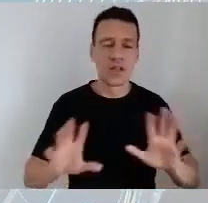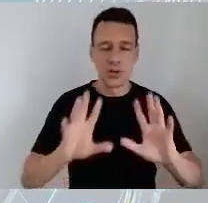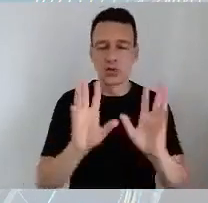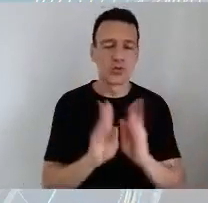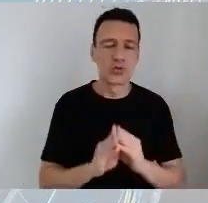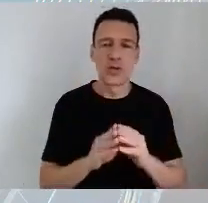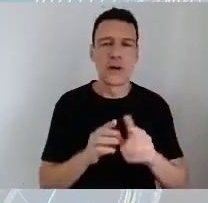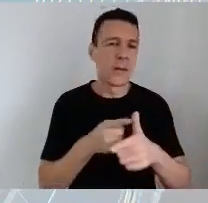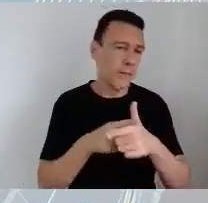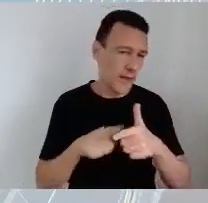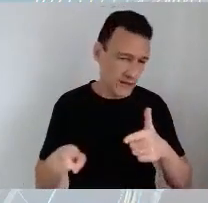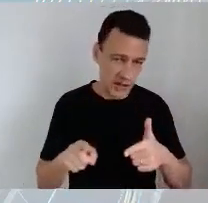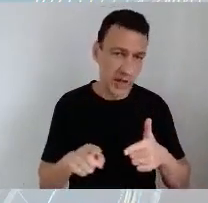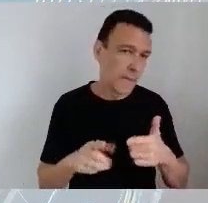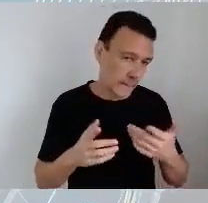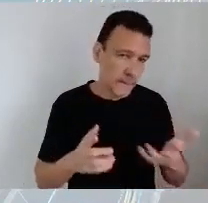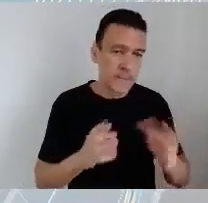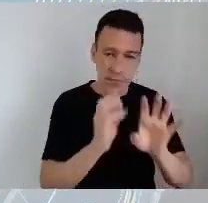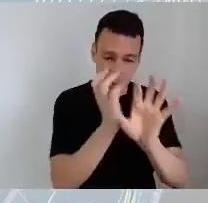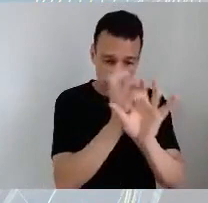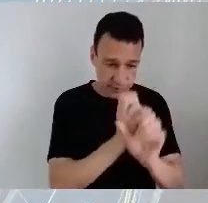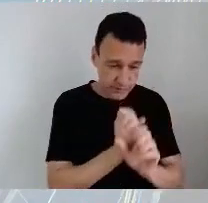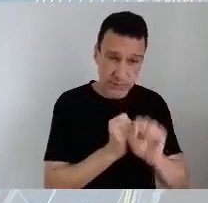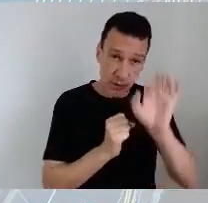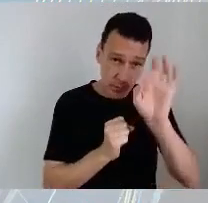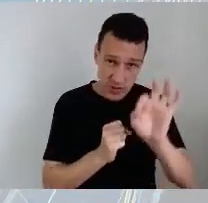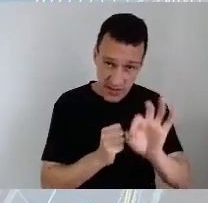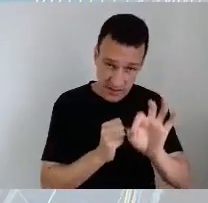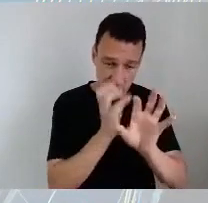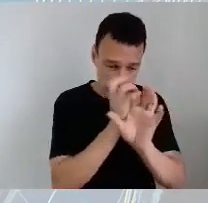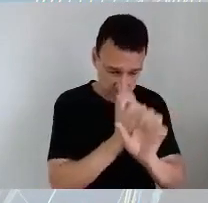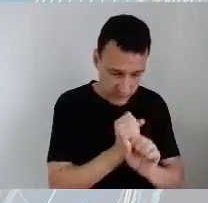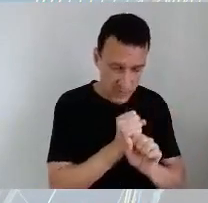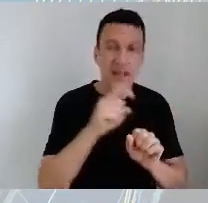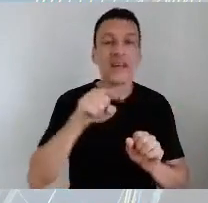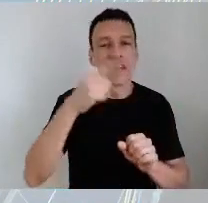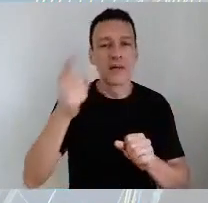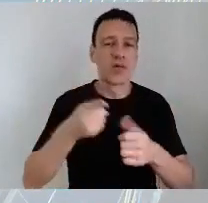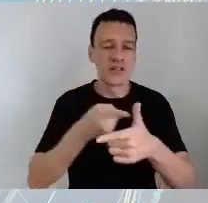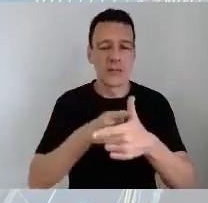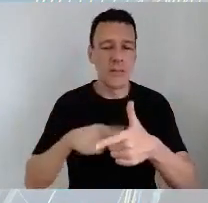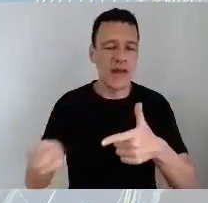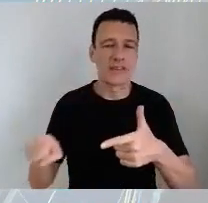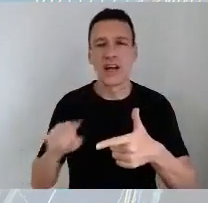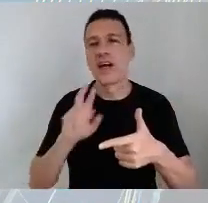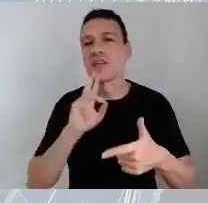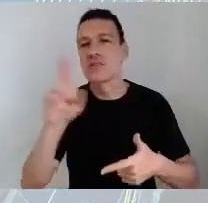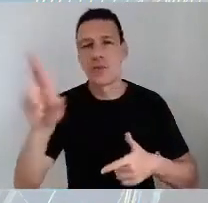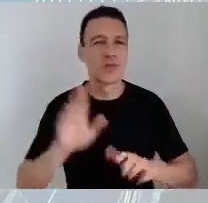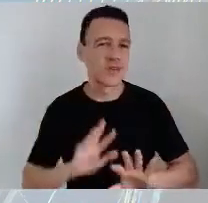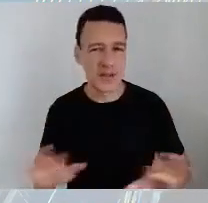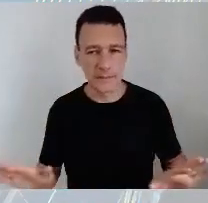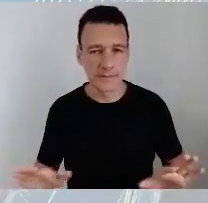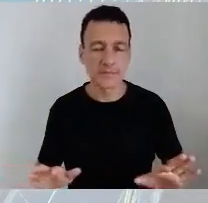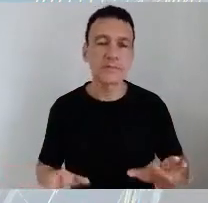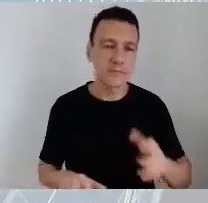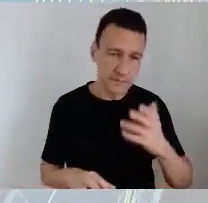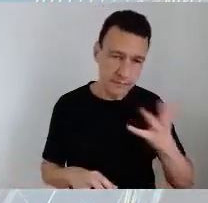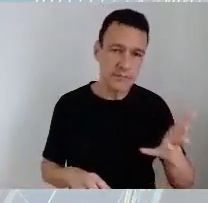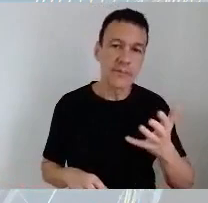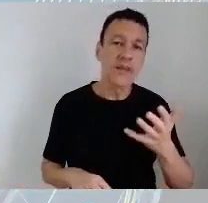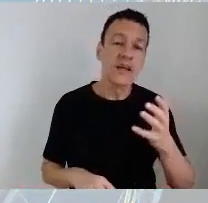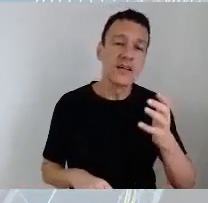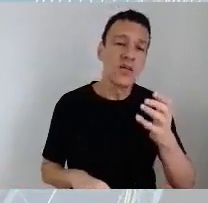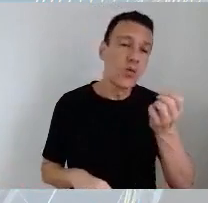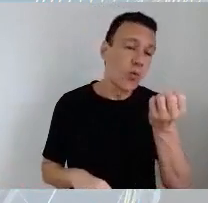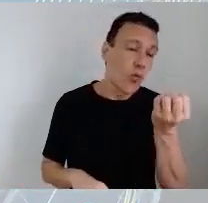a somatória de toda essa porcentagem e tirar a média, né? Ou seja, calcular a porcentagem e dividir pela quantidade de usuários